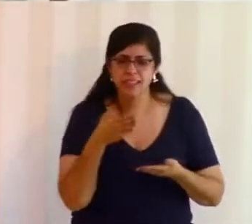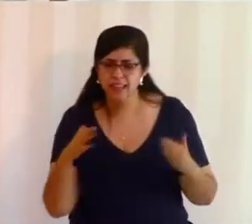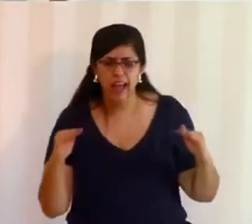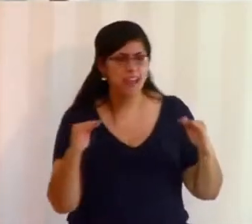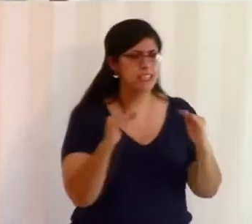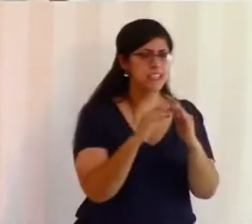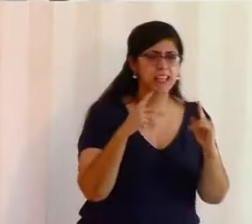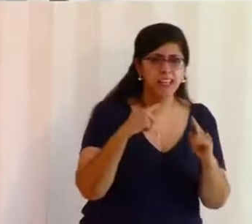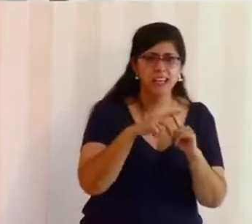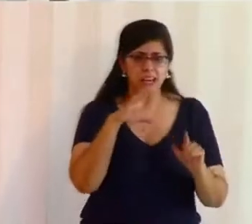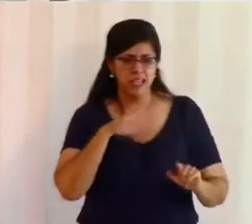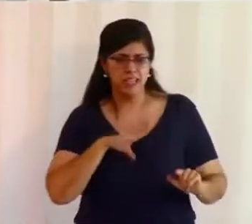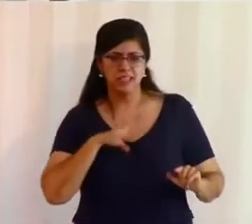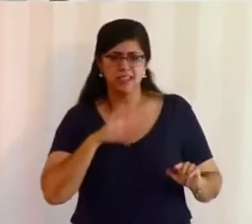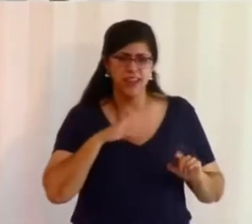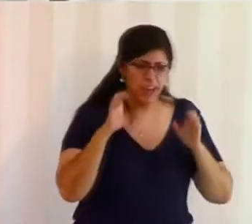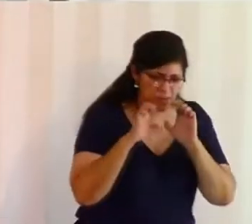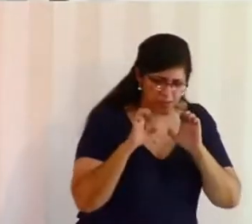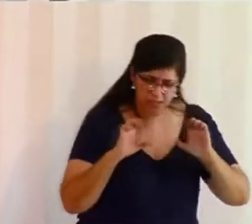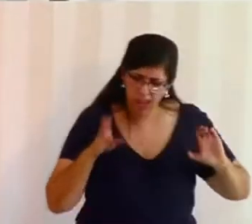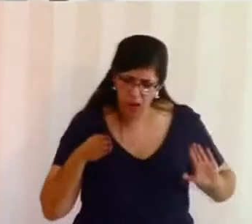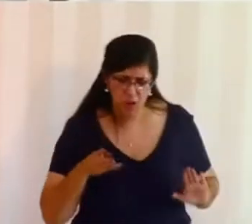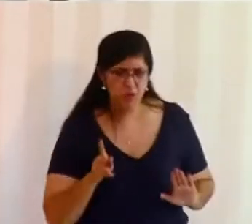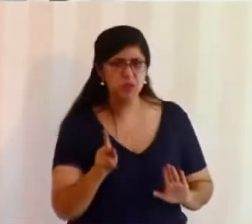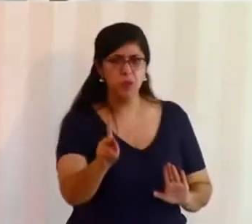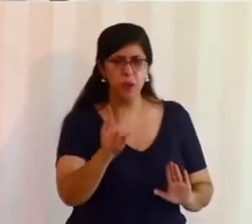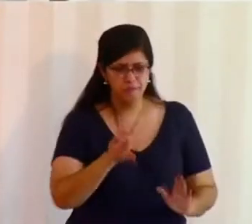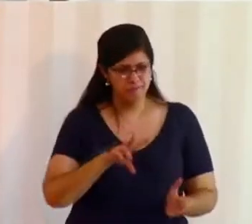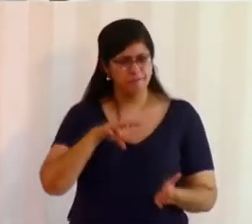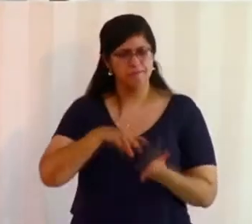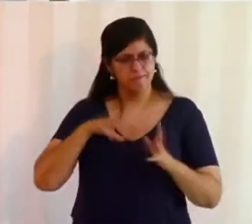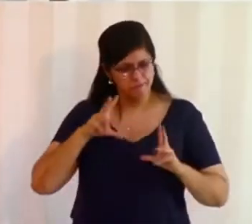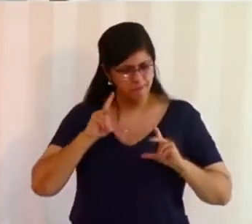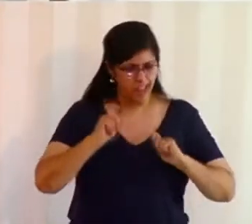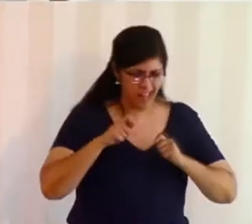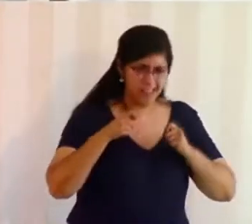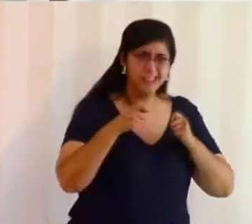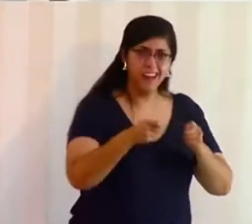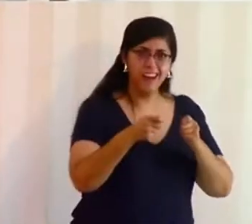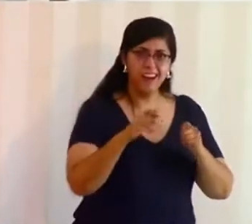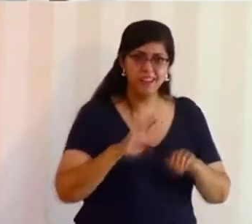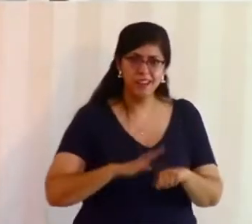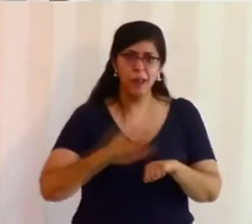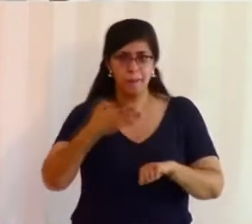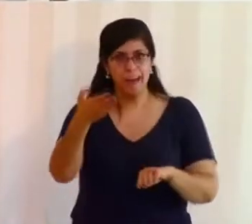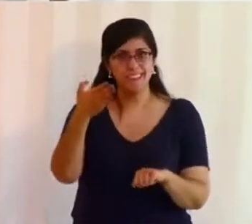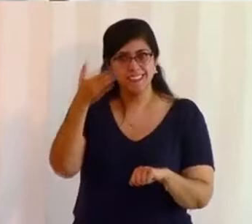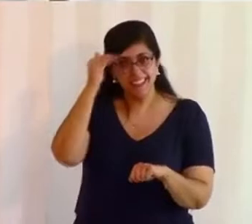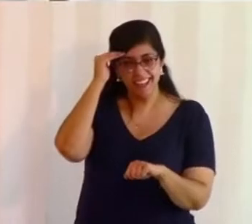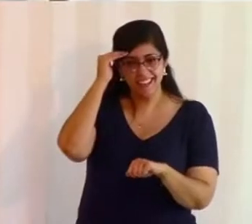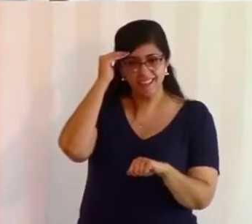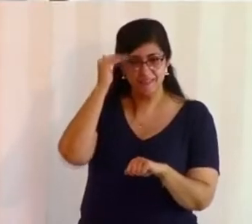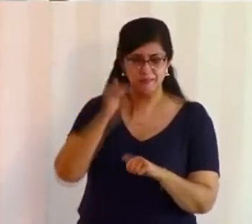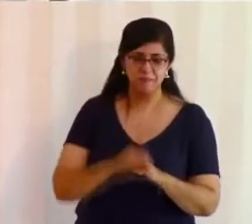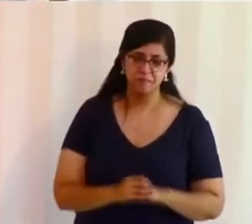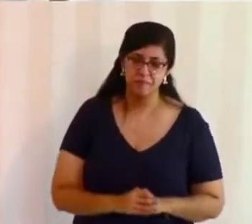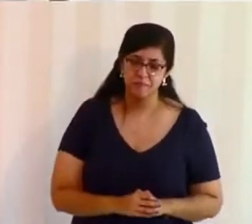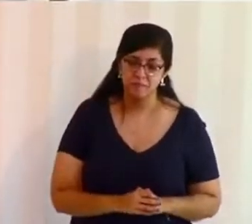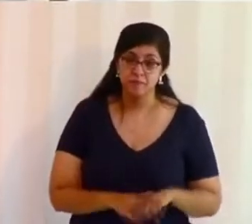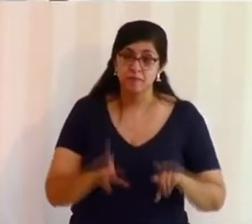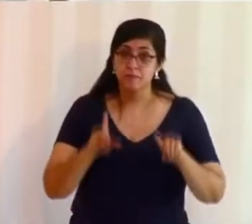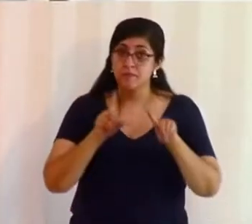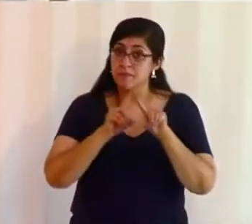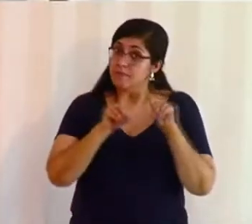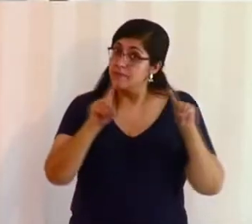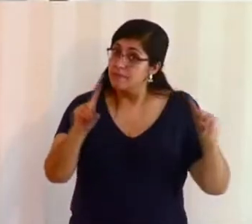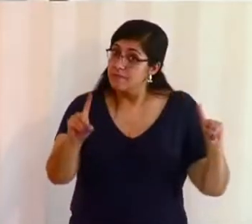pelas cidades para fortalecer os nossos irmãos, para verificar como eles estão, e vamos avançar um pouco mais na pregação do Evangelho. Se